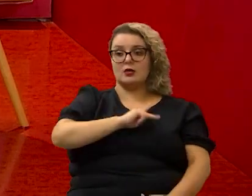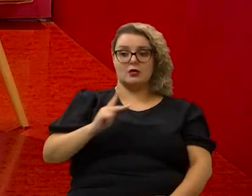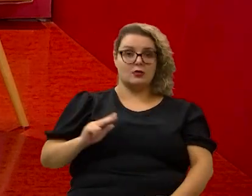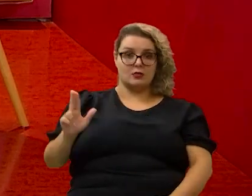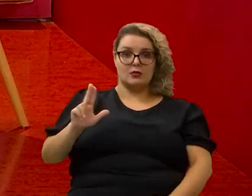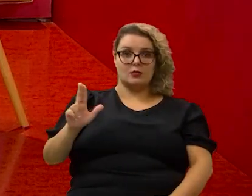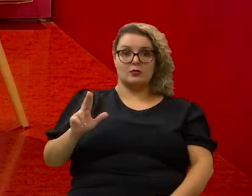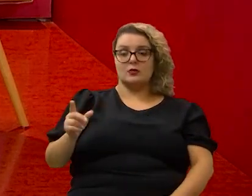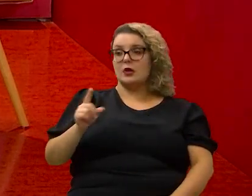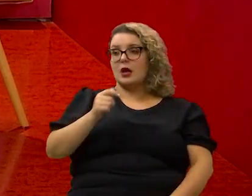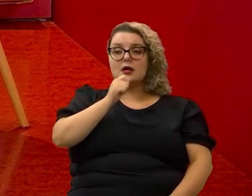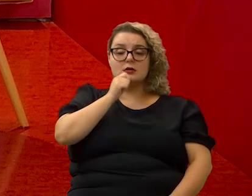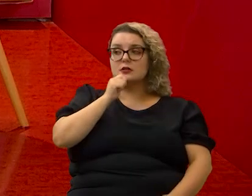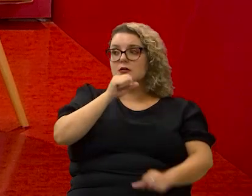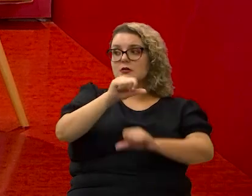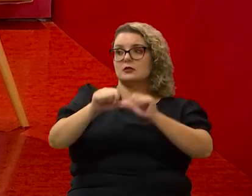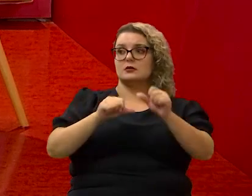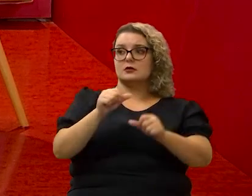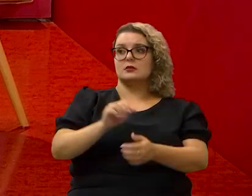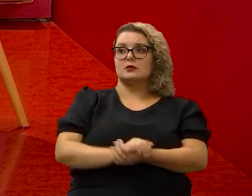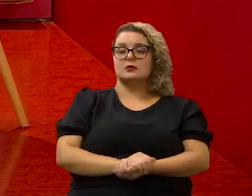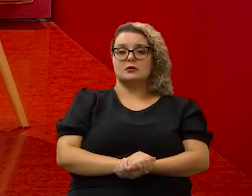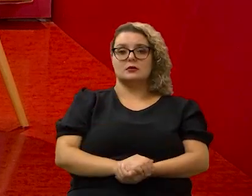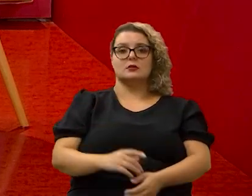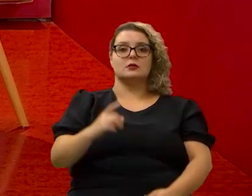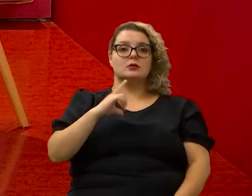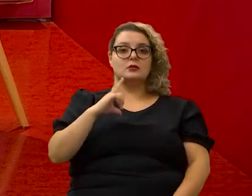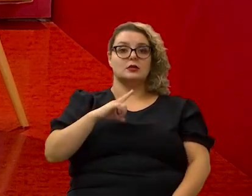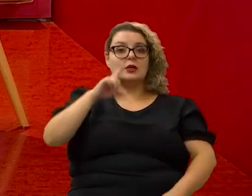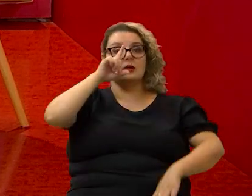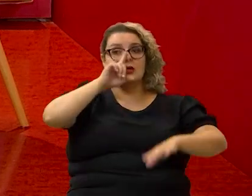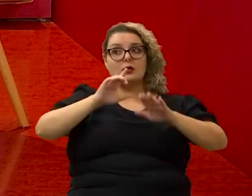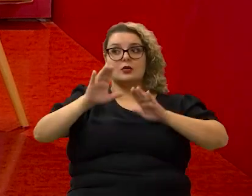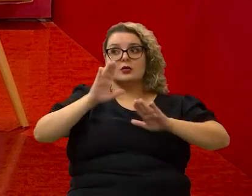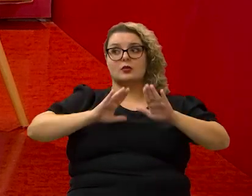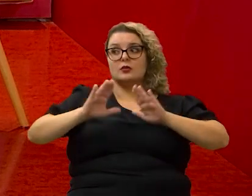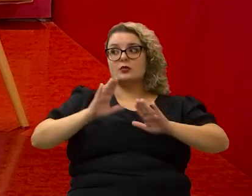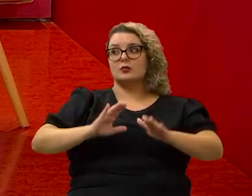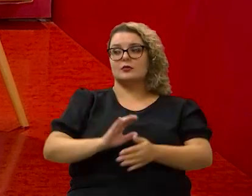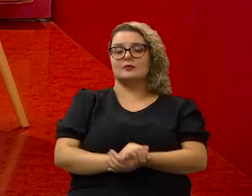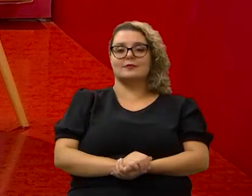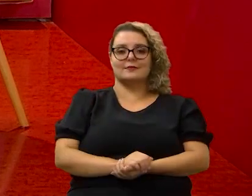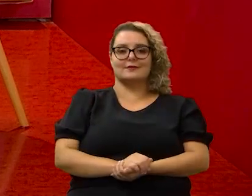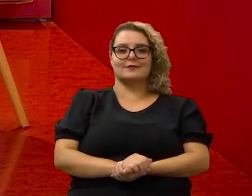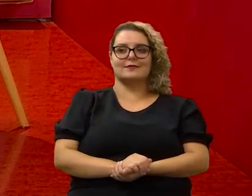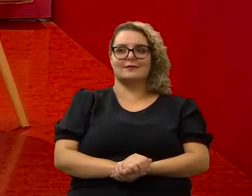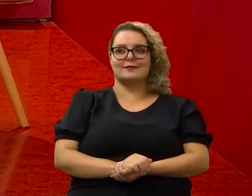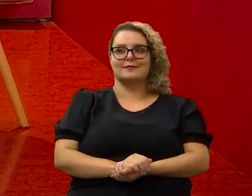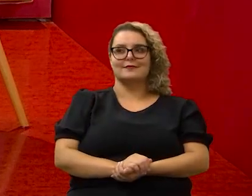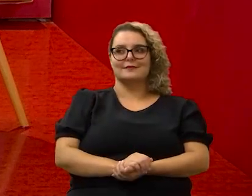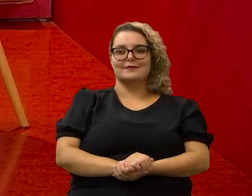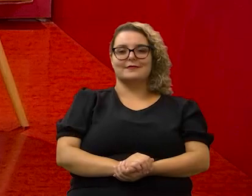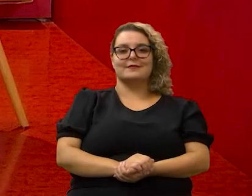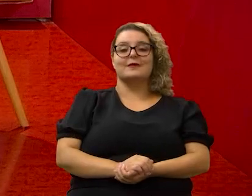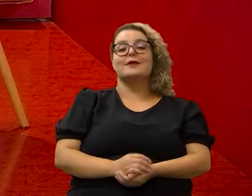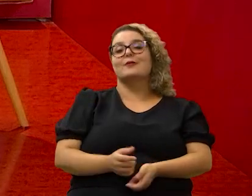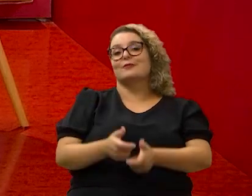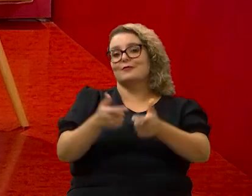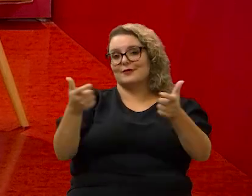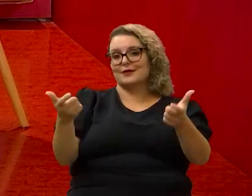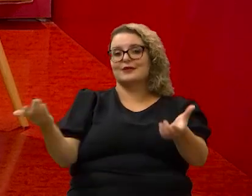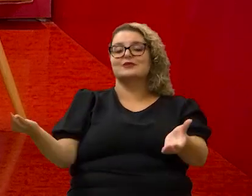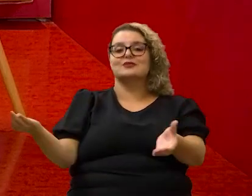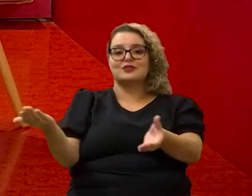Lula não mudou. Então, a gente tem de tomar cuidado com isso. É um grande